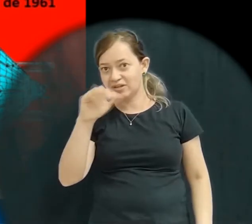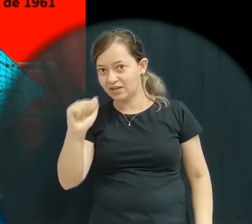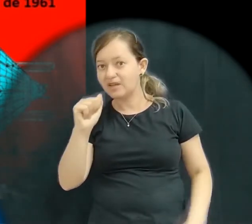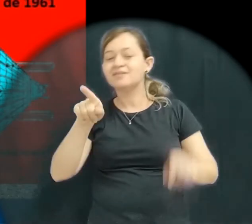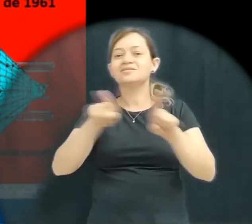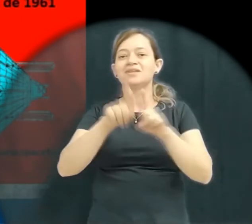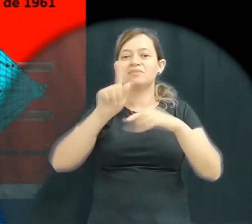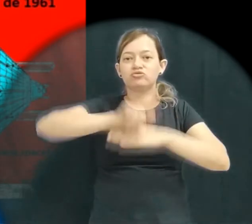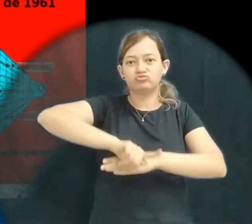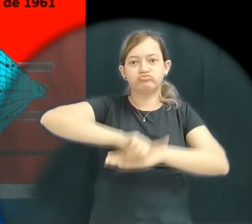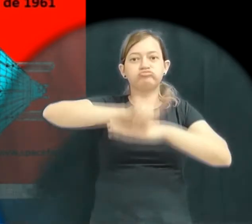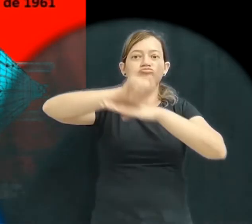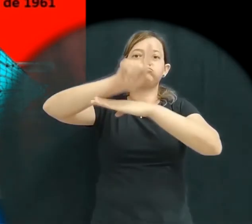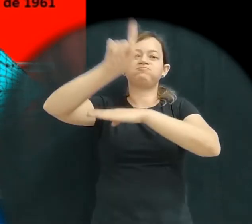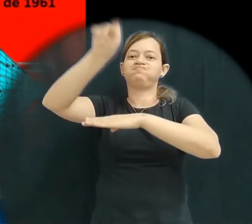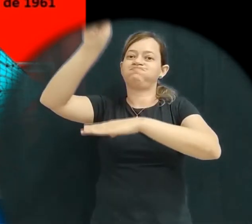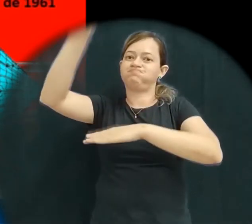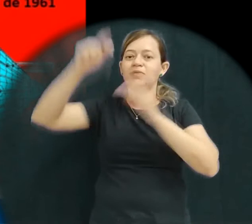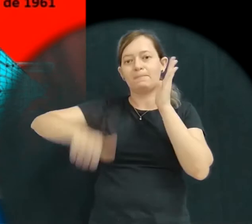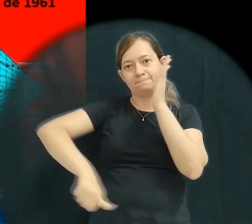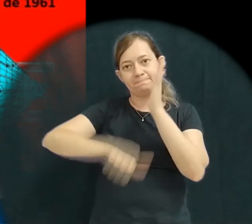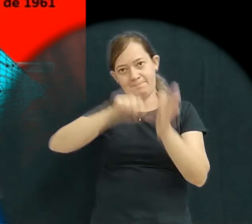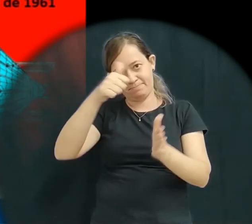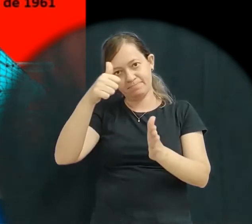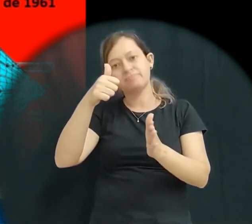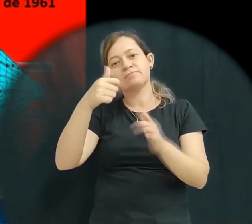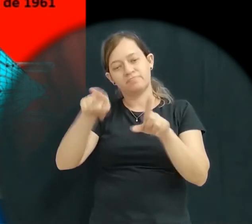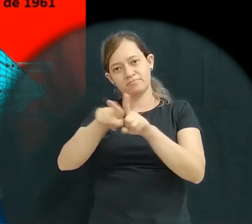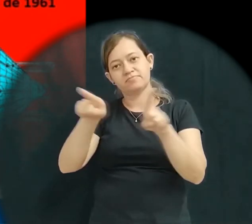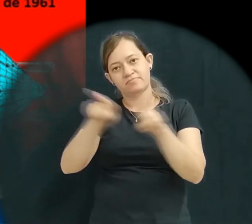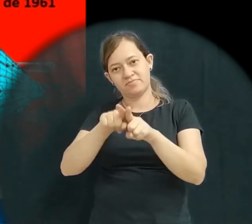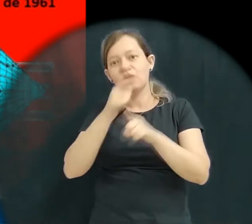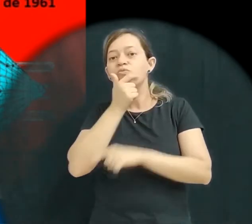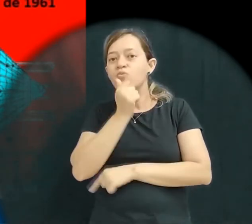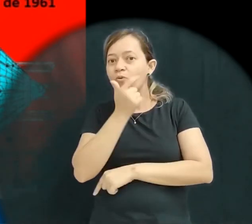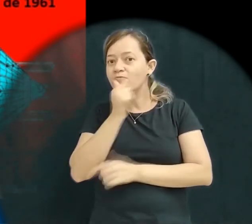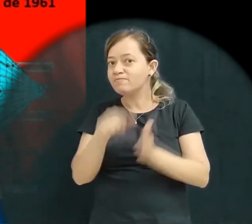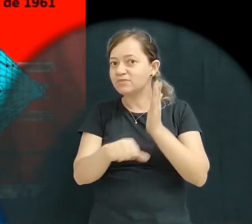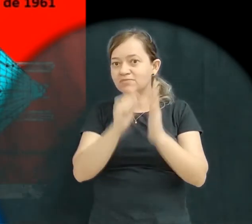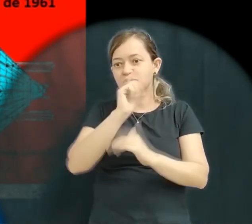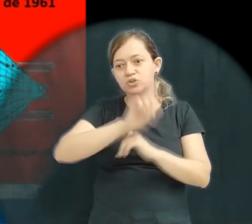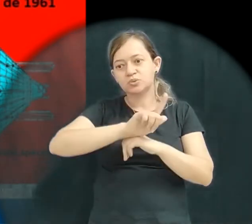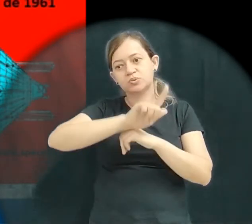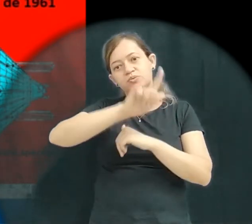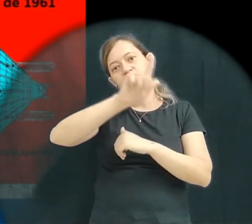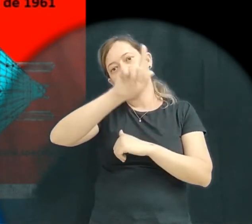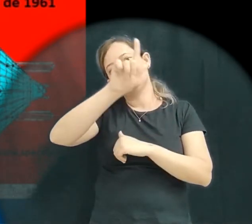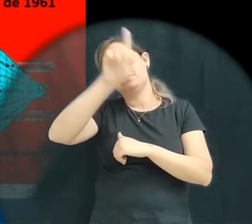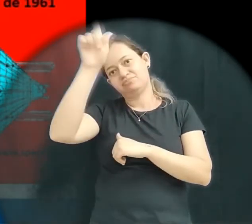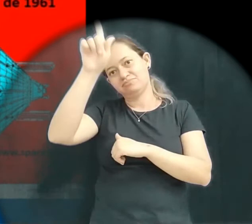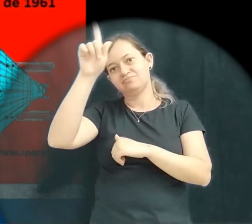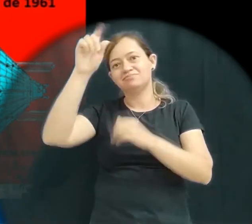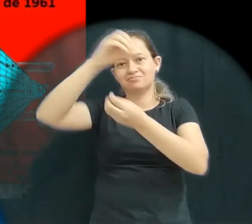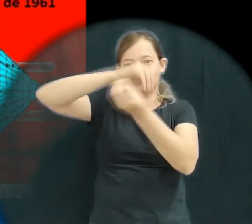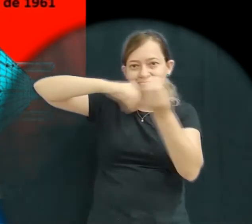a primeira nave espacial tripulada, a Vostok 1, e foi tripulada por Yuri Gagarin, foi o primeiro homem a ir para o espaço.